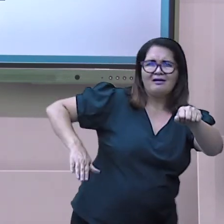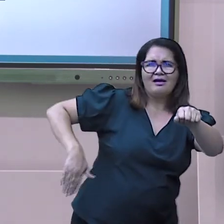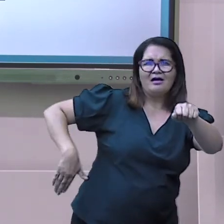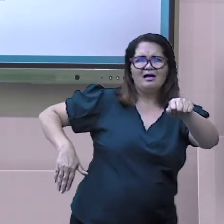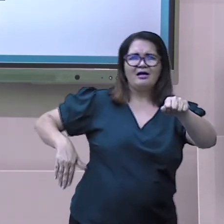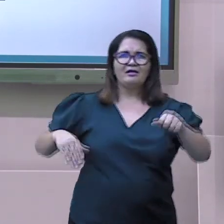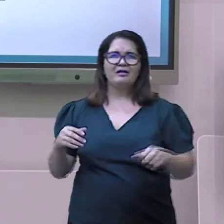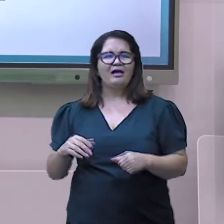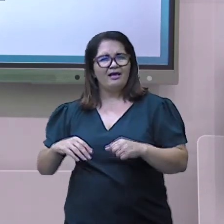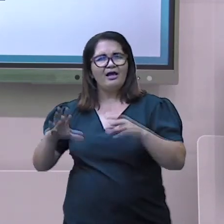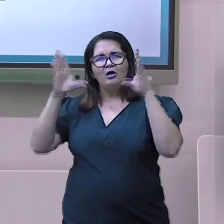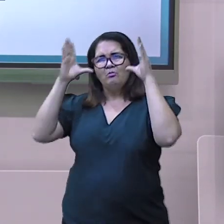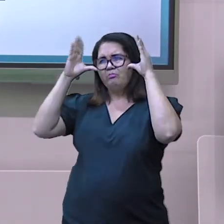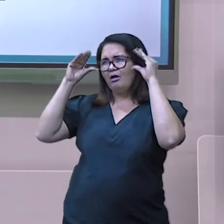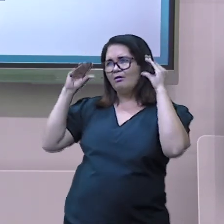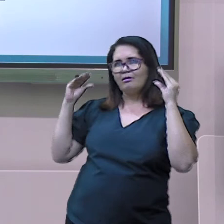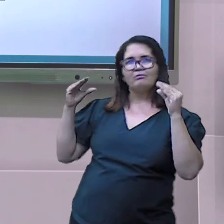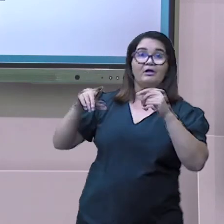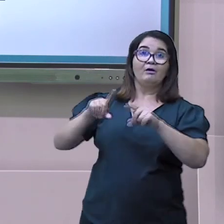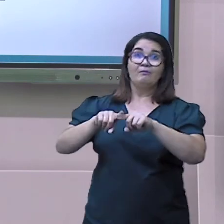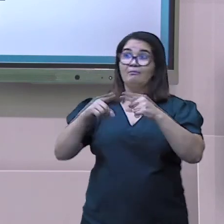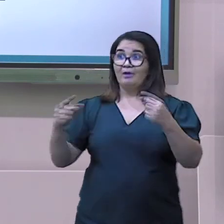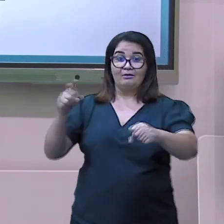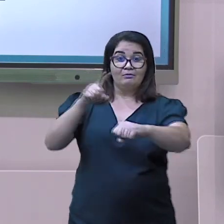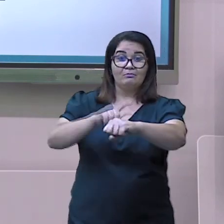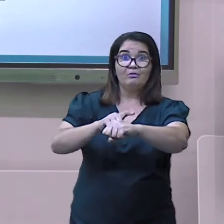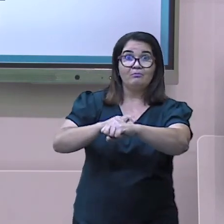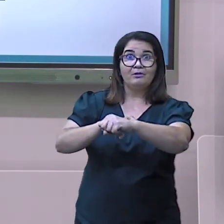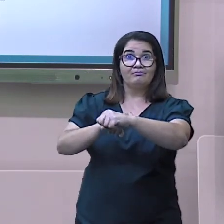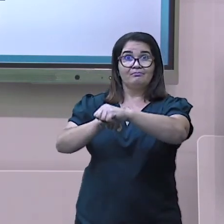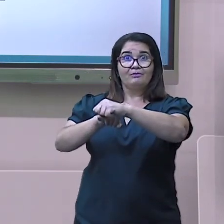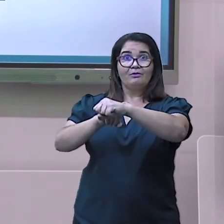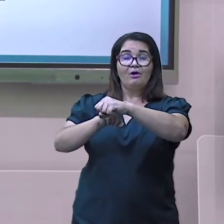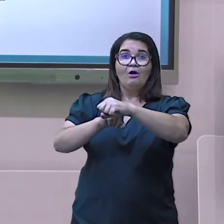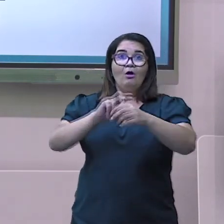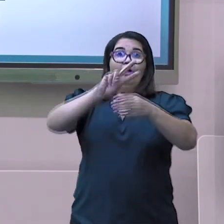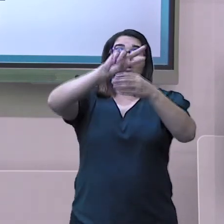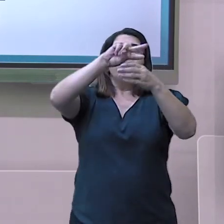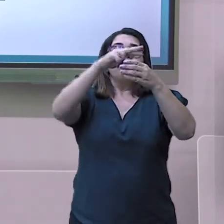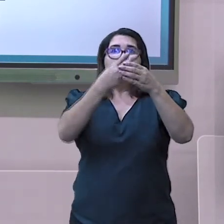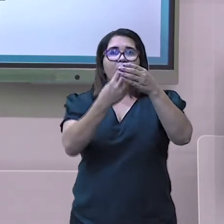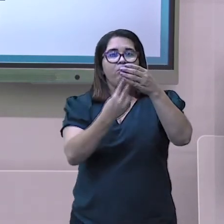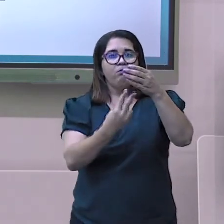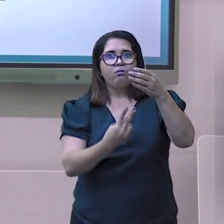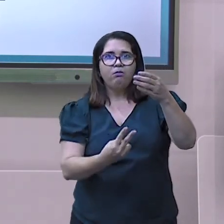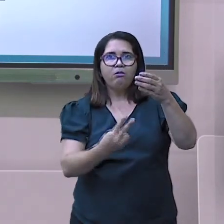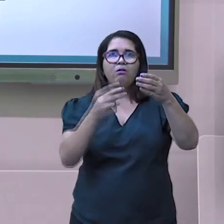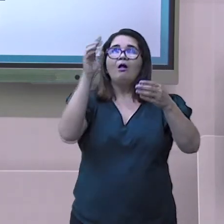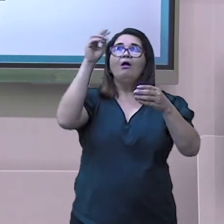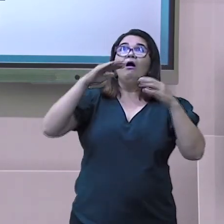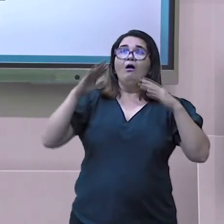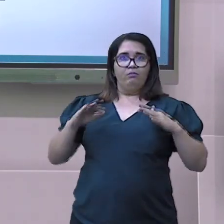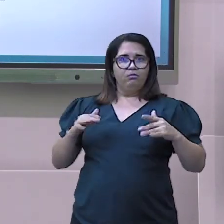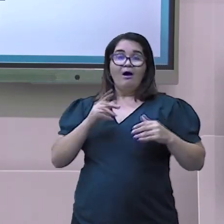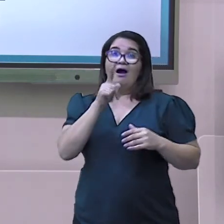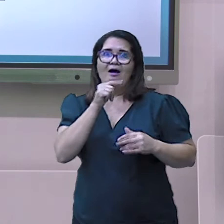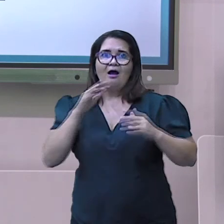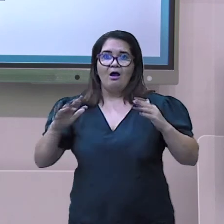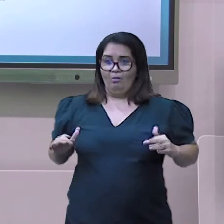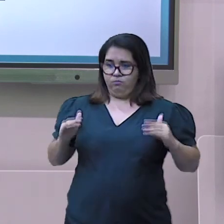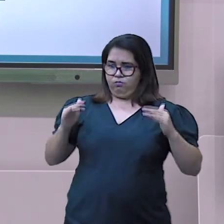temos acidentes aqui em adultos, na segunda imagem, podem ser classificados